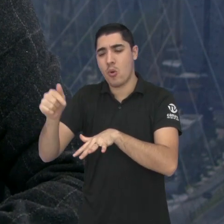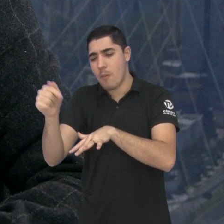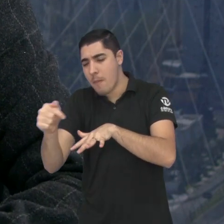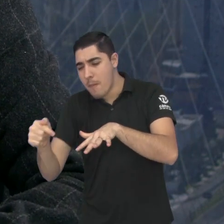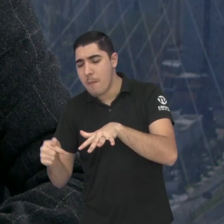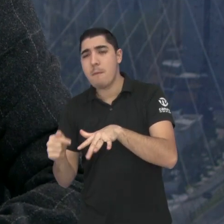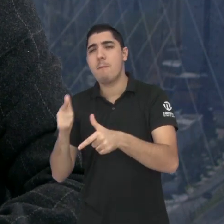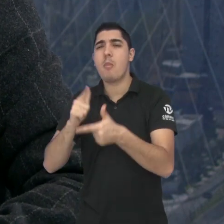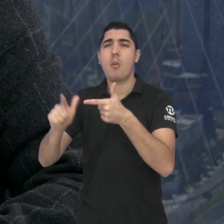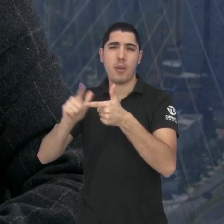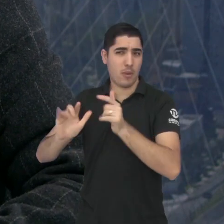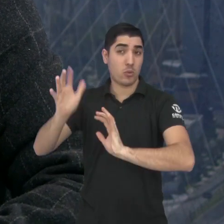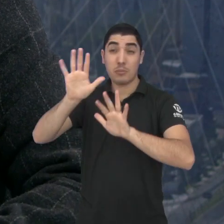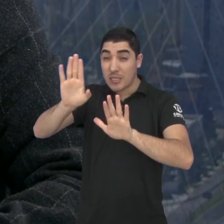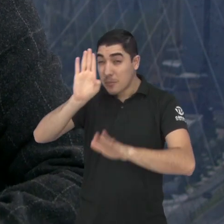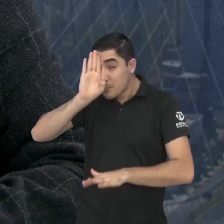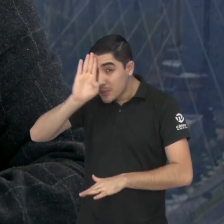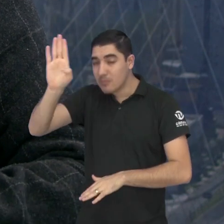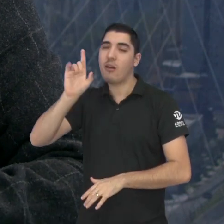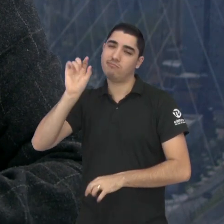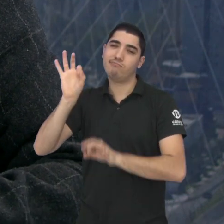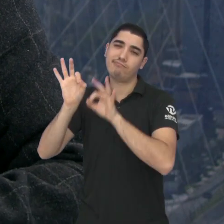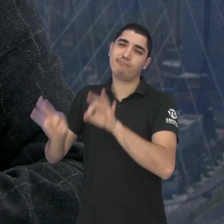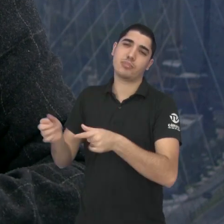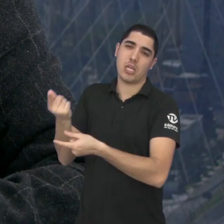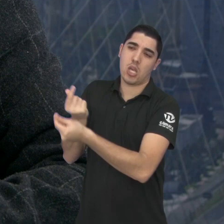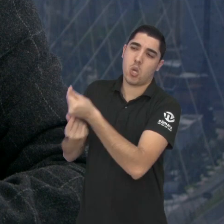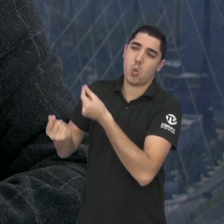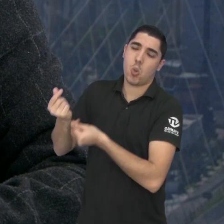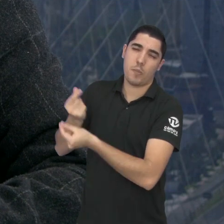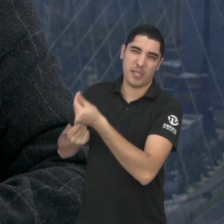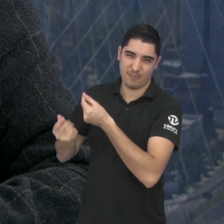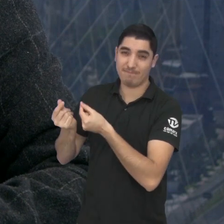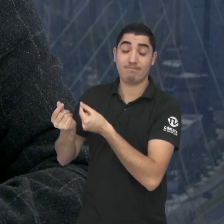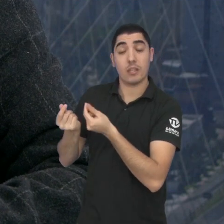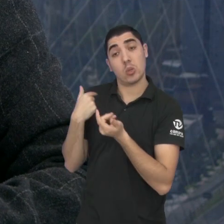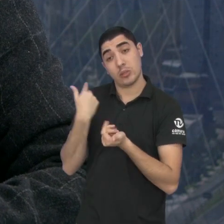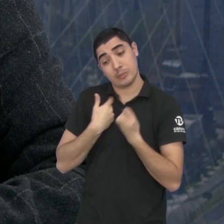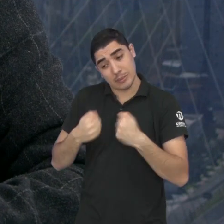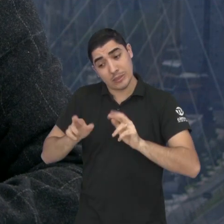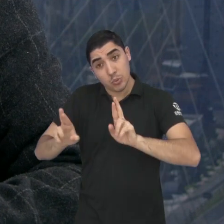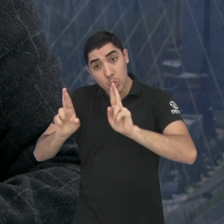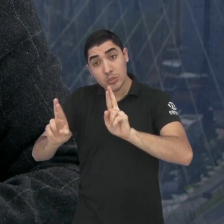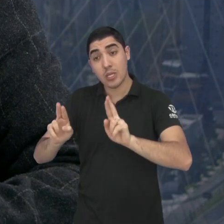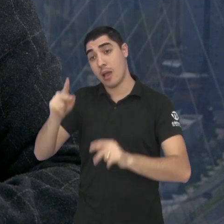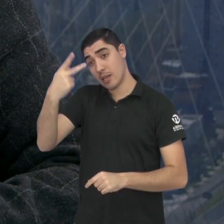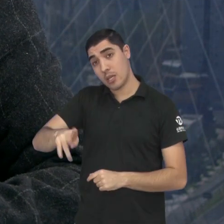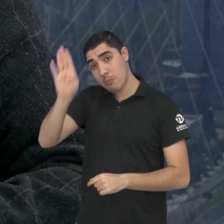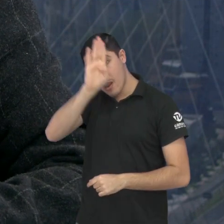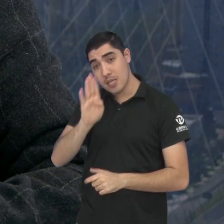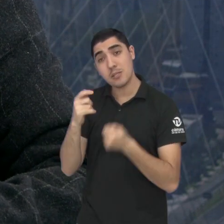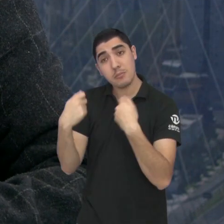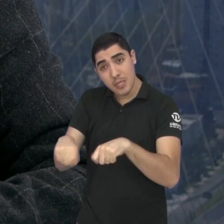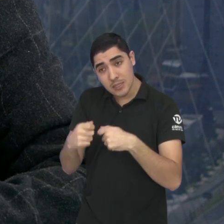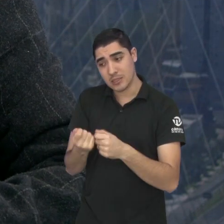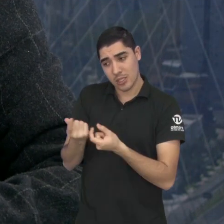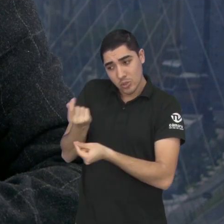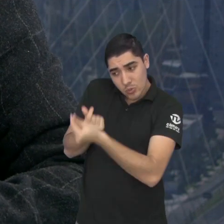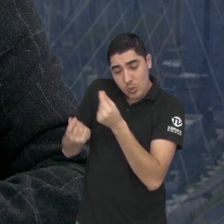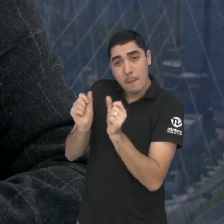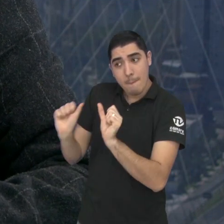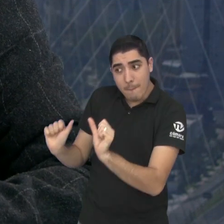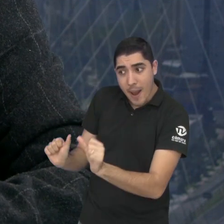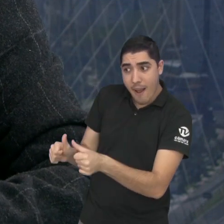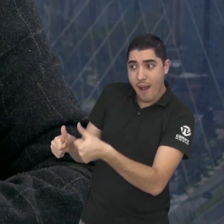maioria é econômica, né? Então, por isso que a gente precisa torcer para que o país possa estar bem economicamente, né? Por